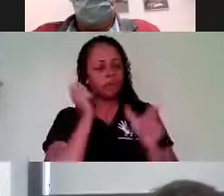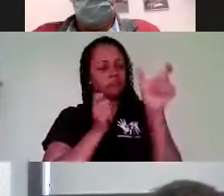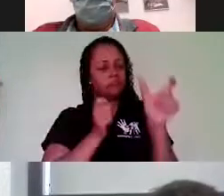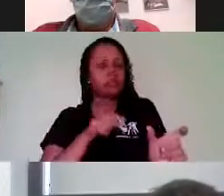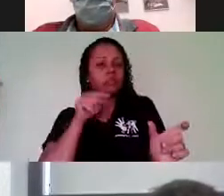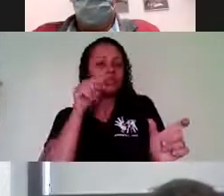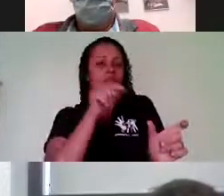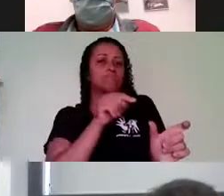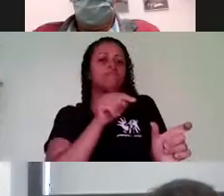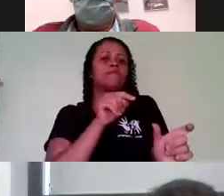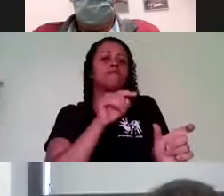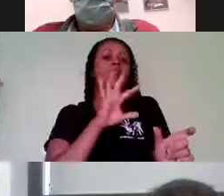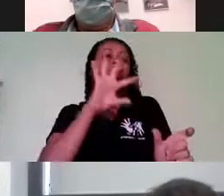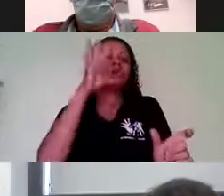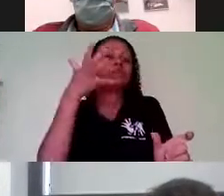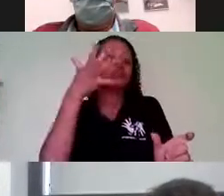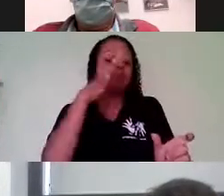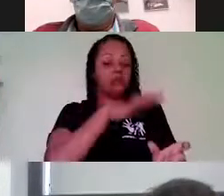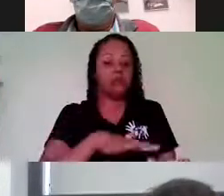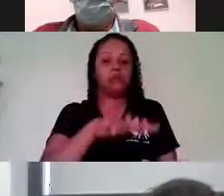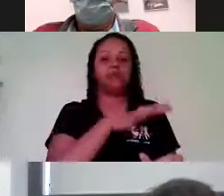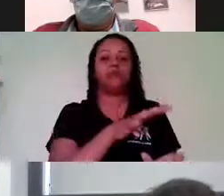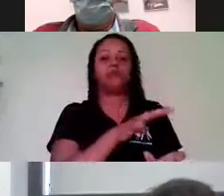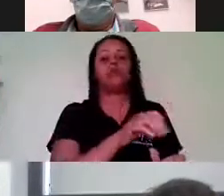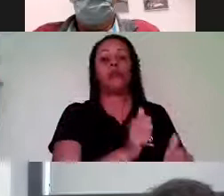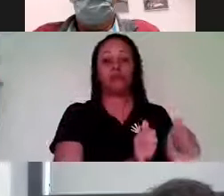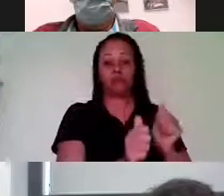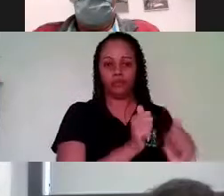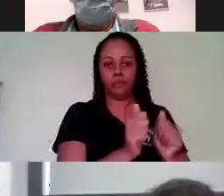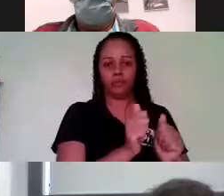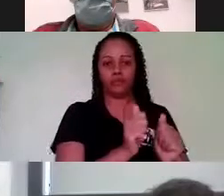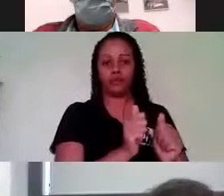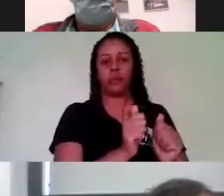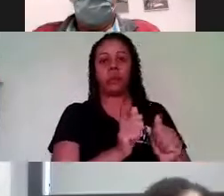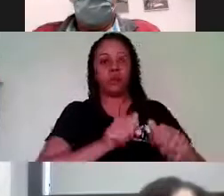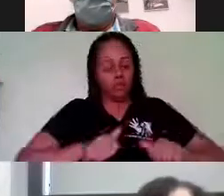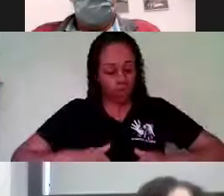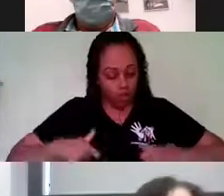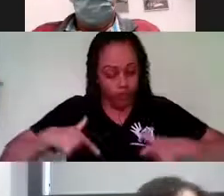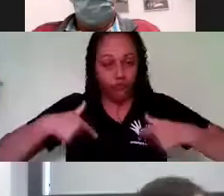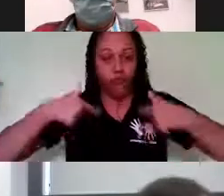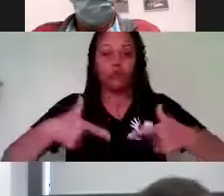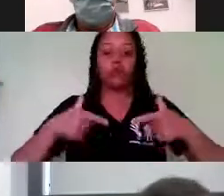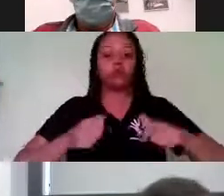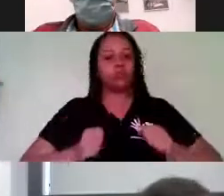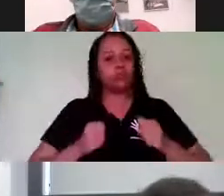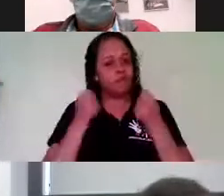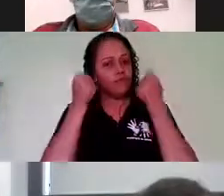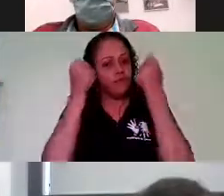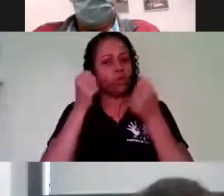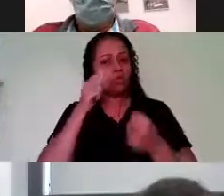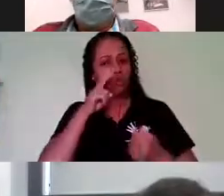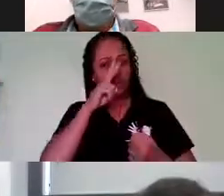fato, da área sindical, no fortalecimento da lei de cotas e no fortalecimento do